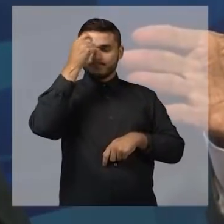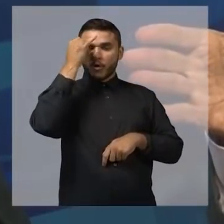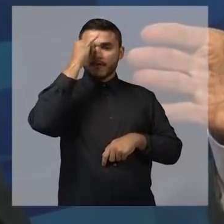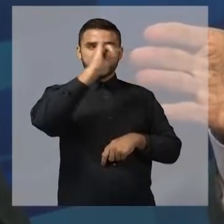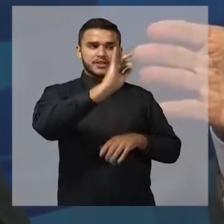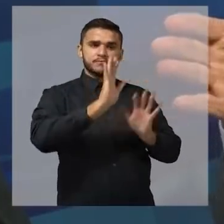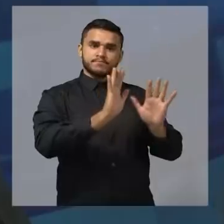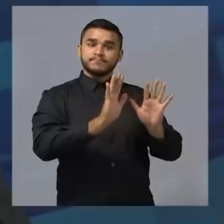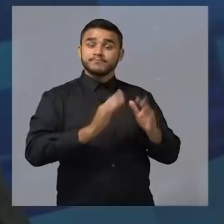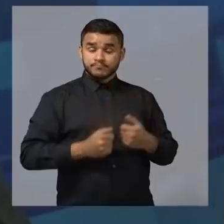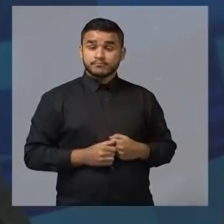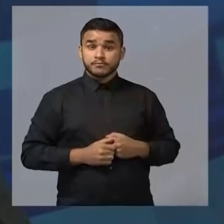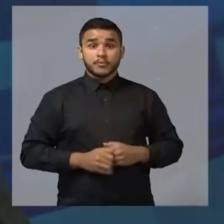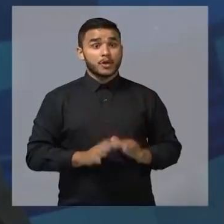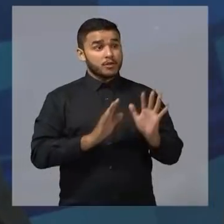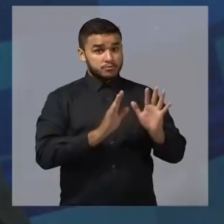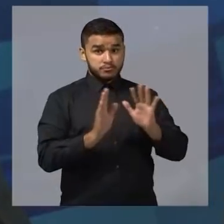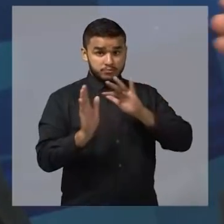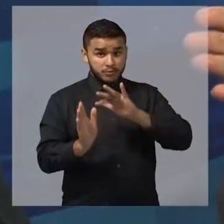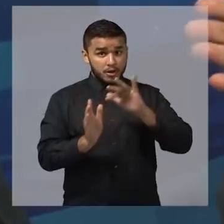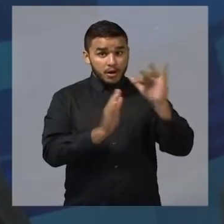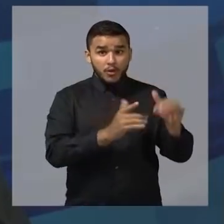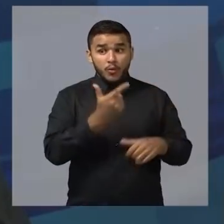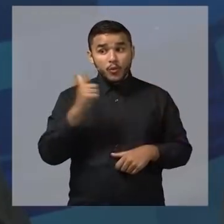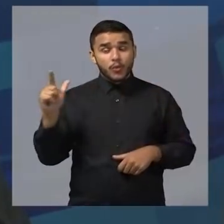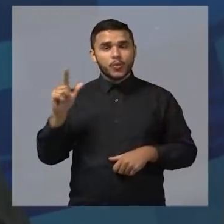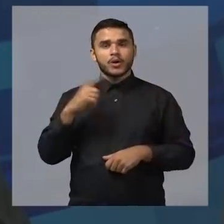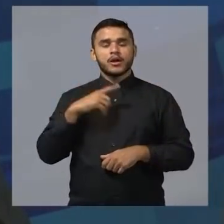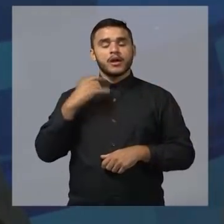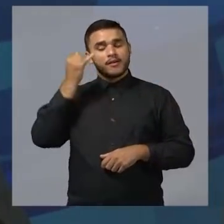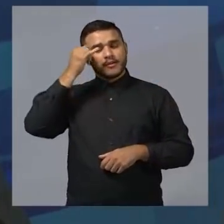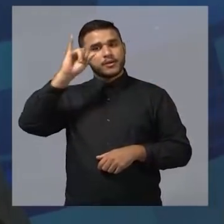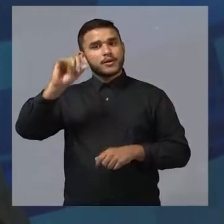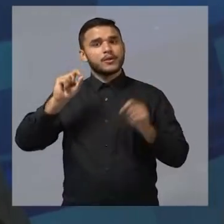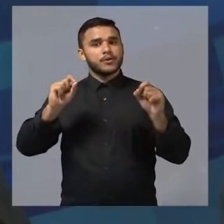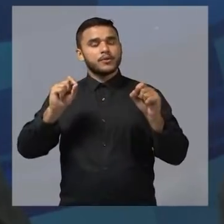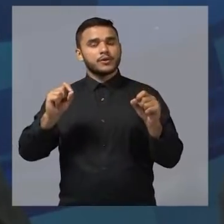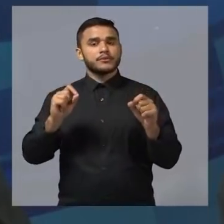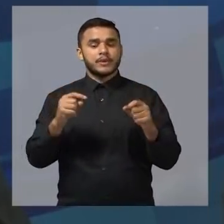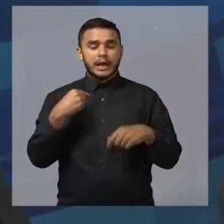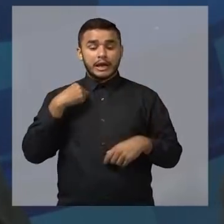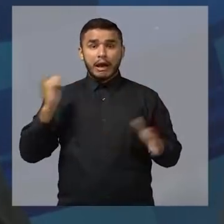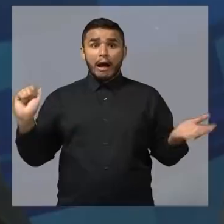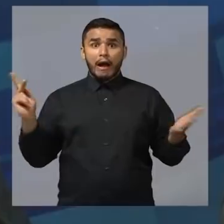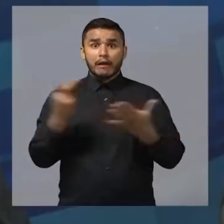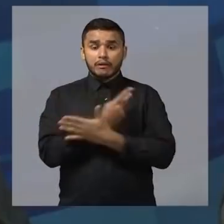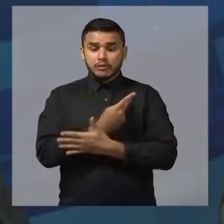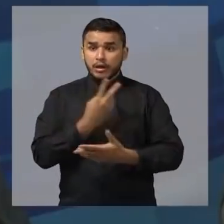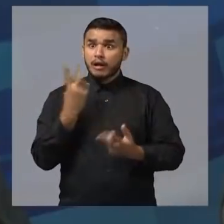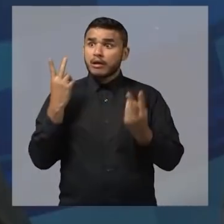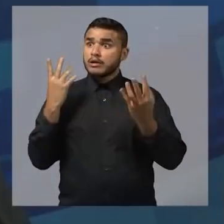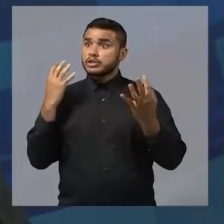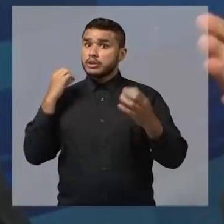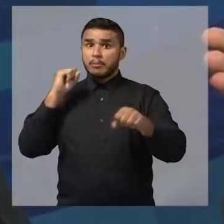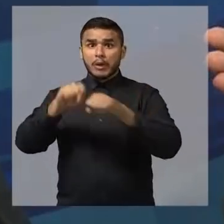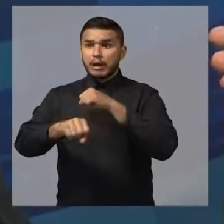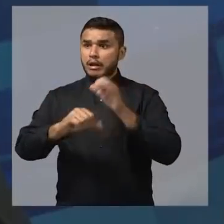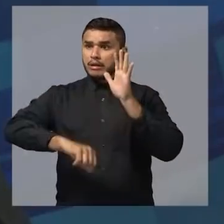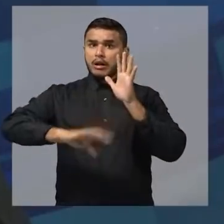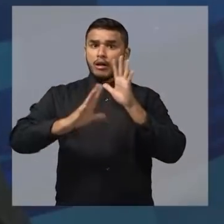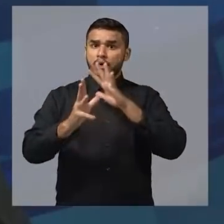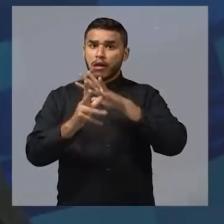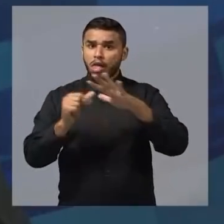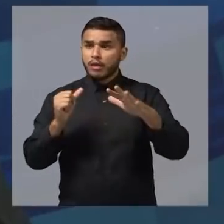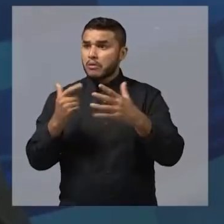falha. Em alguns países do mundo, ela tem um índice de sucesso razoável ou bom, e até muito bom. Mas custa muito